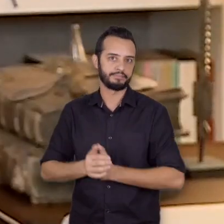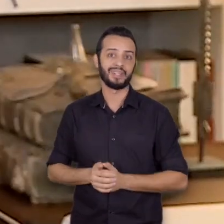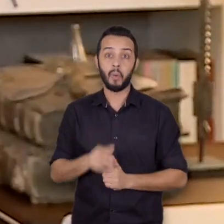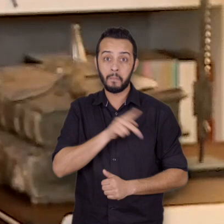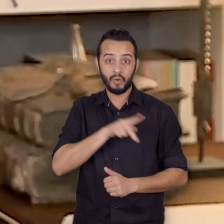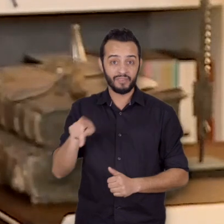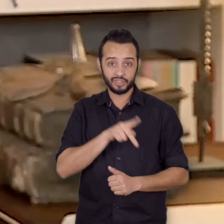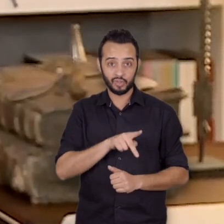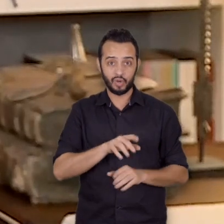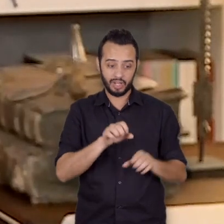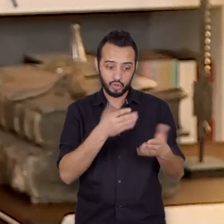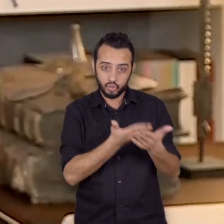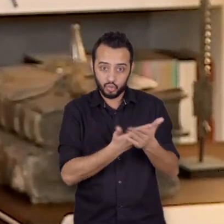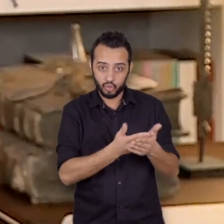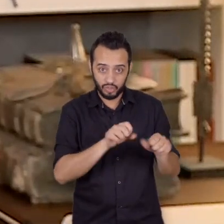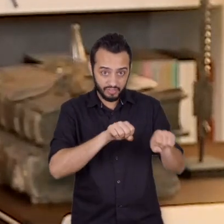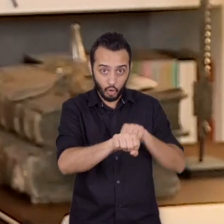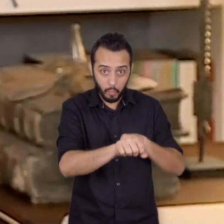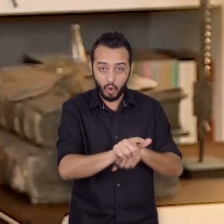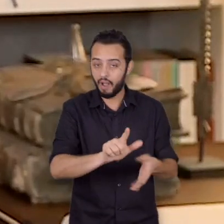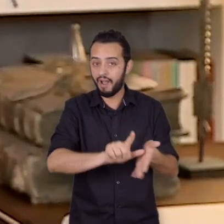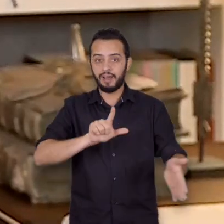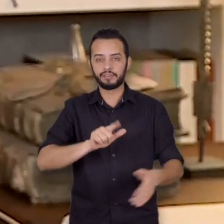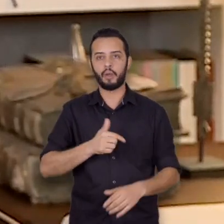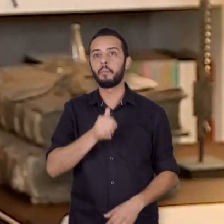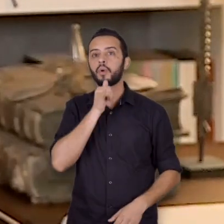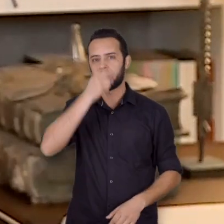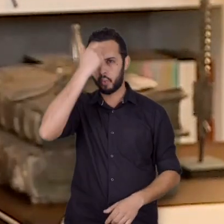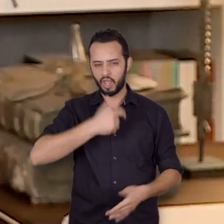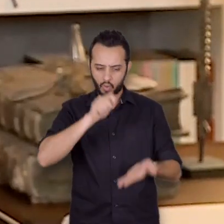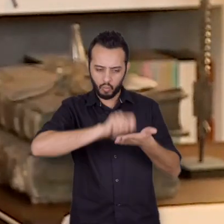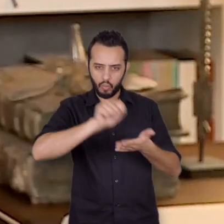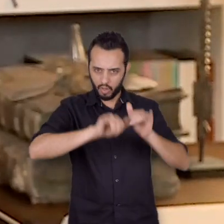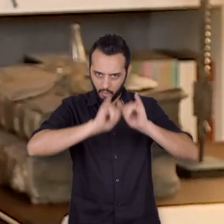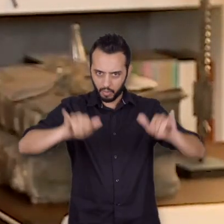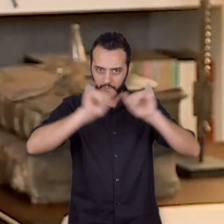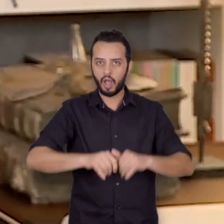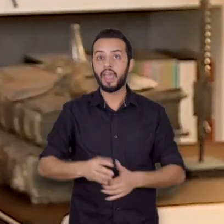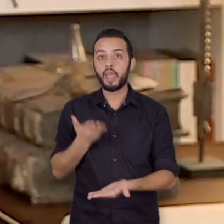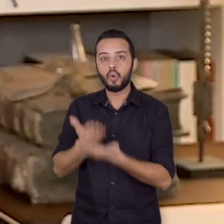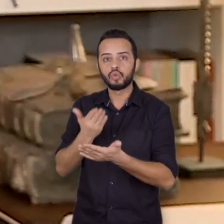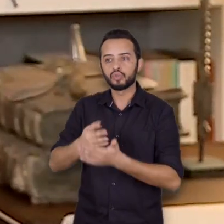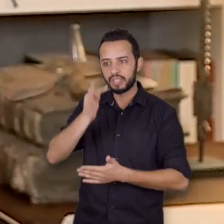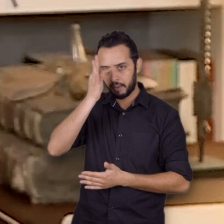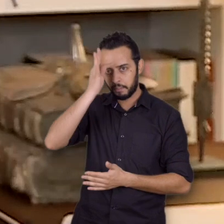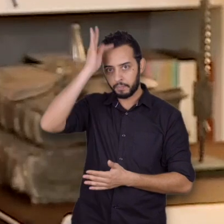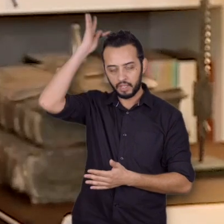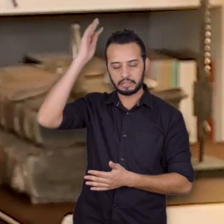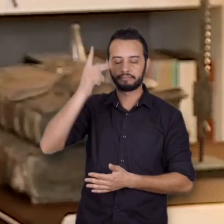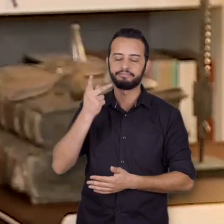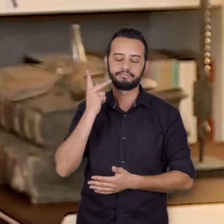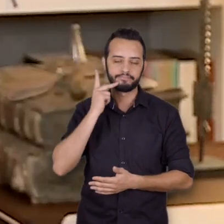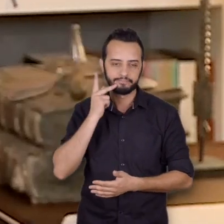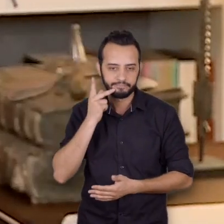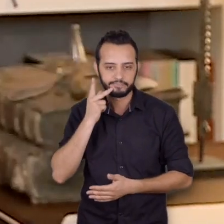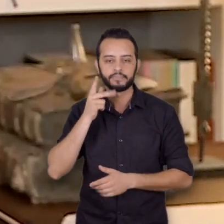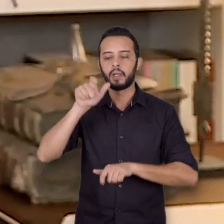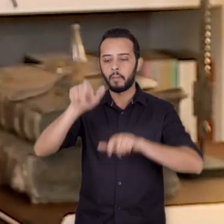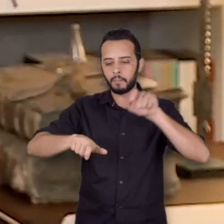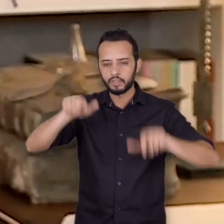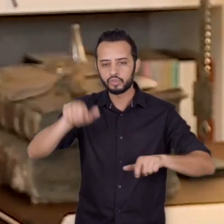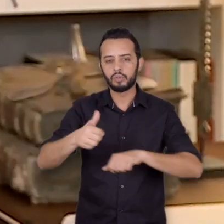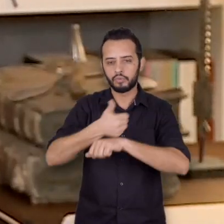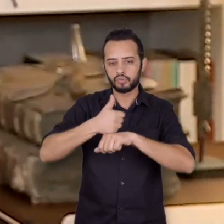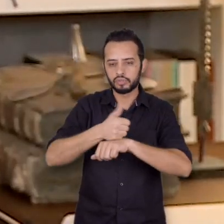professor foi preparado para isso. Eu fiz aqui uma publicação dizendo eu estudei Piaget, eu estudei todos os grandes teóricos da educação,